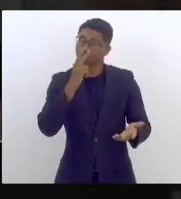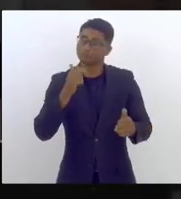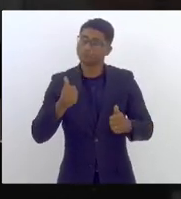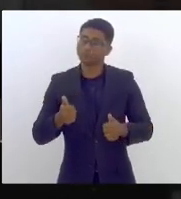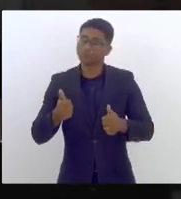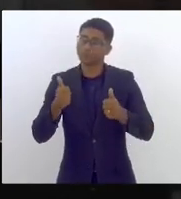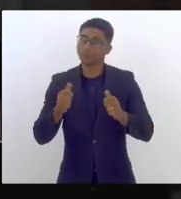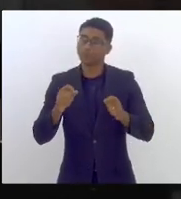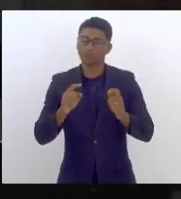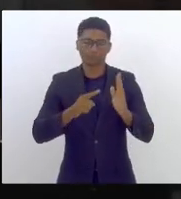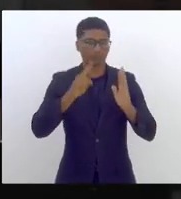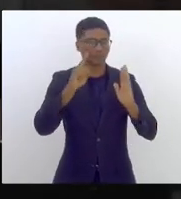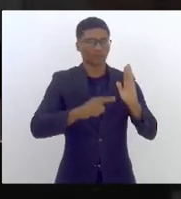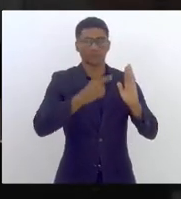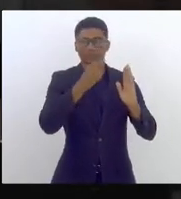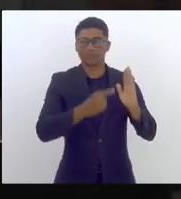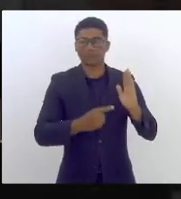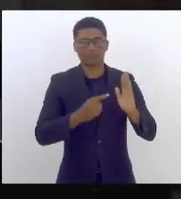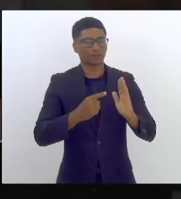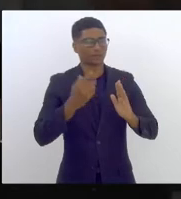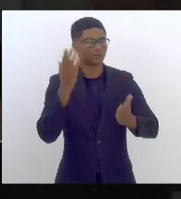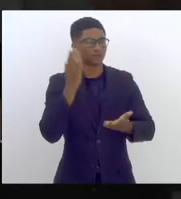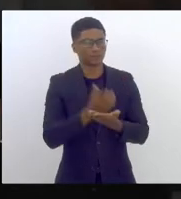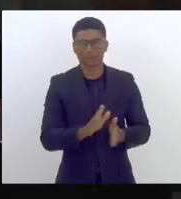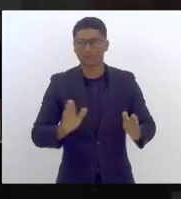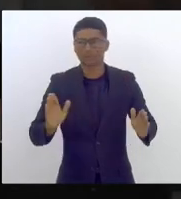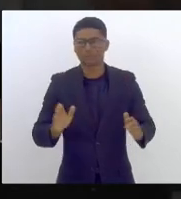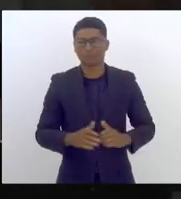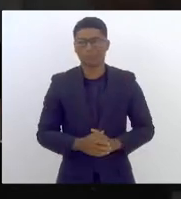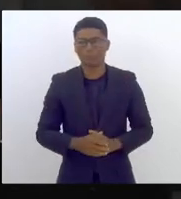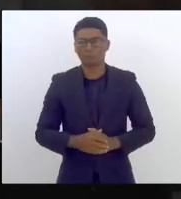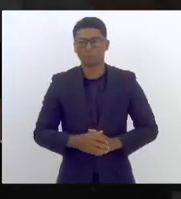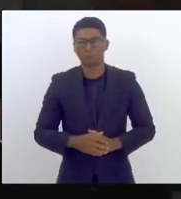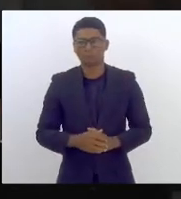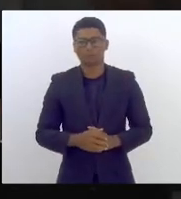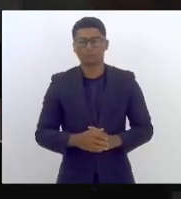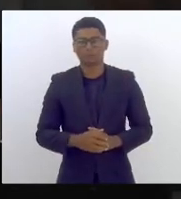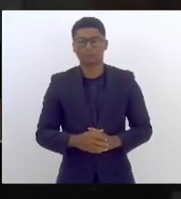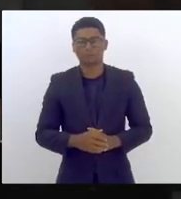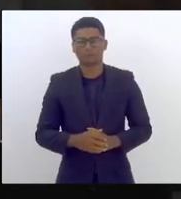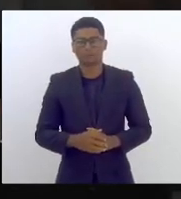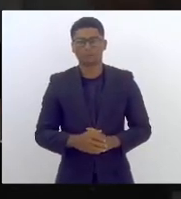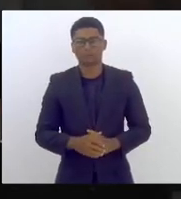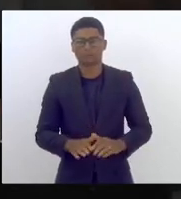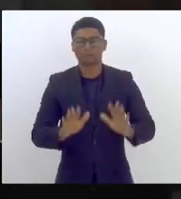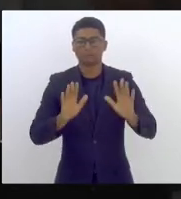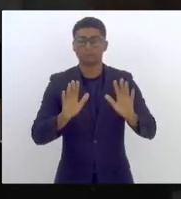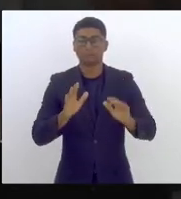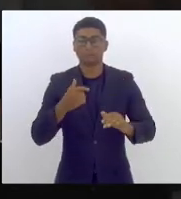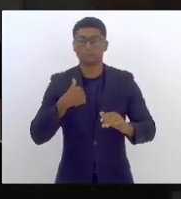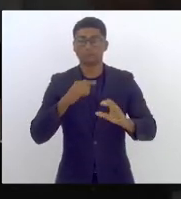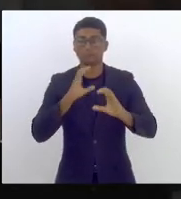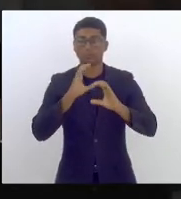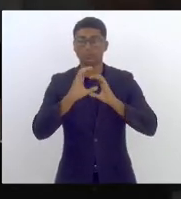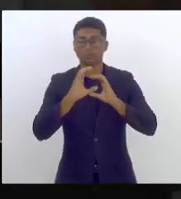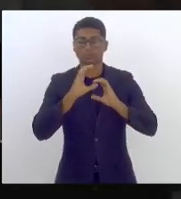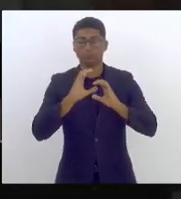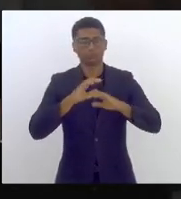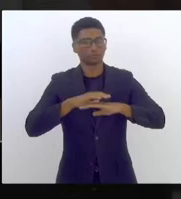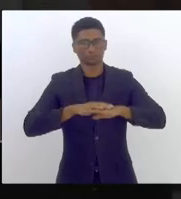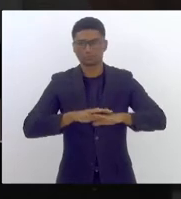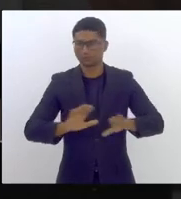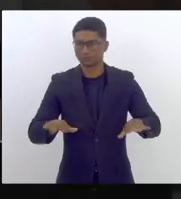cancelá-la e acabar com essa história mas estou só fazendo a comunicação